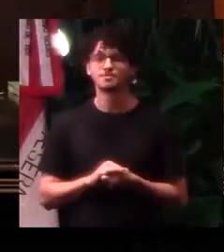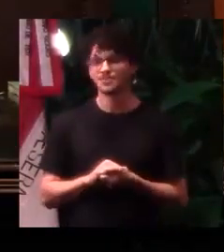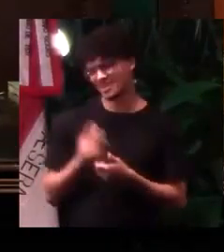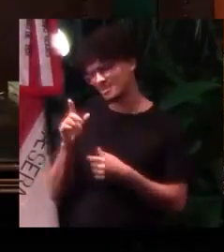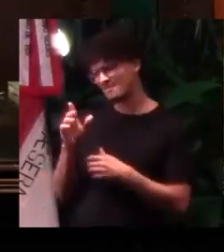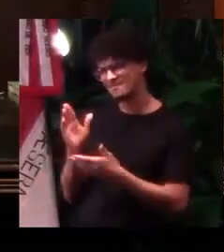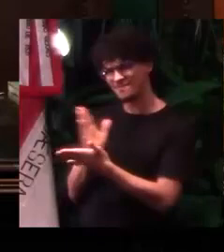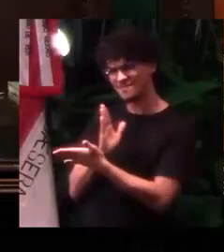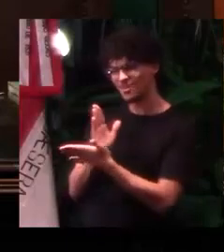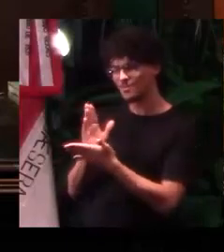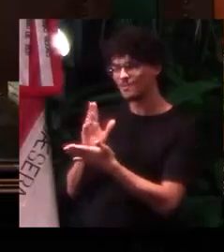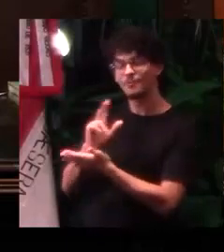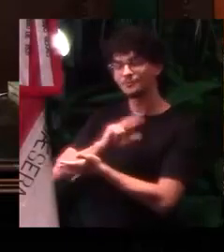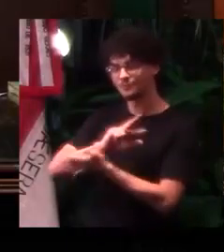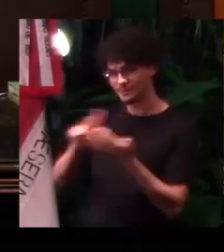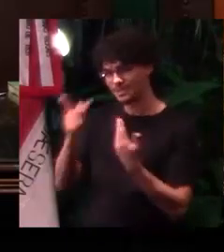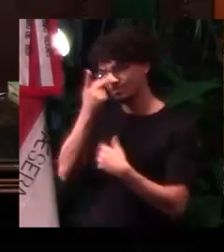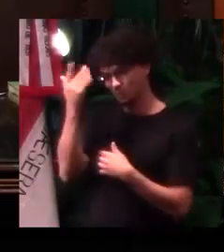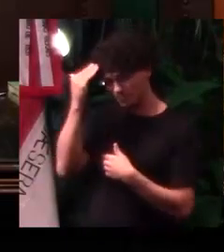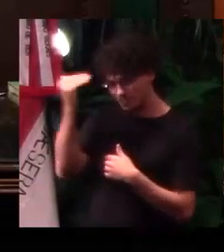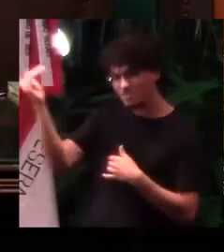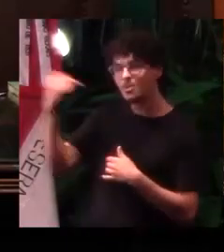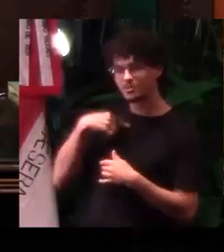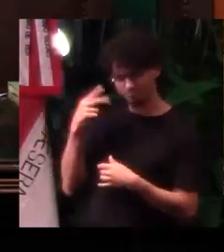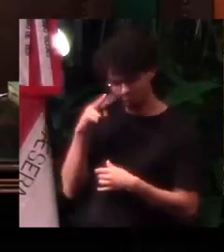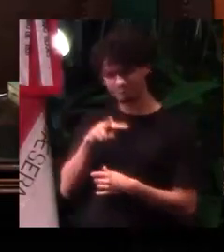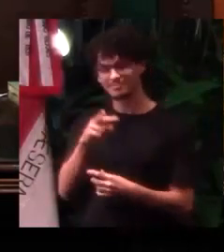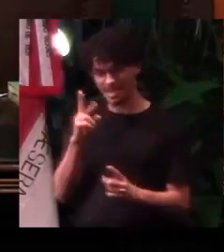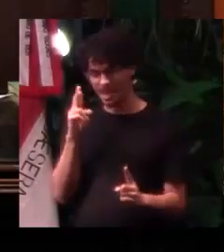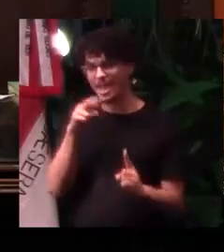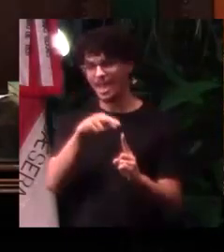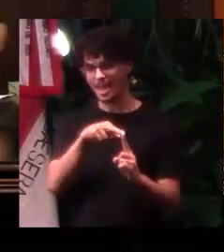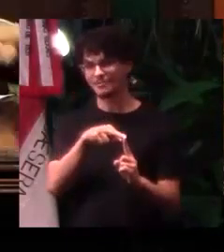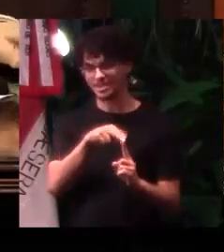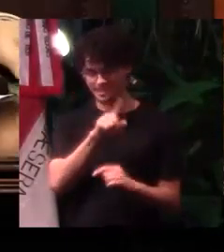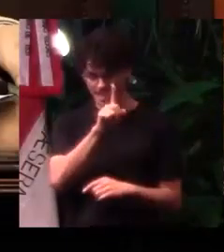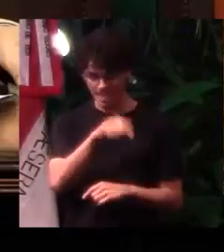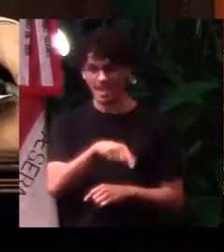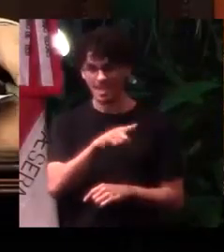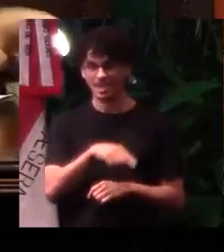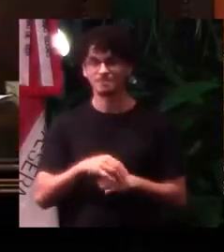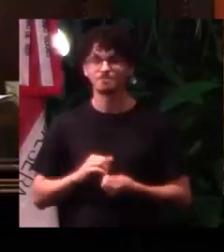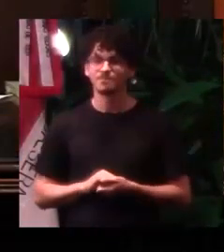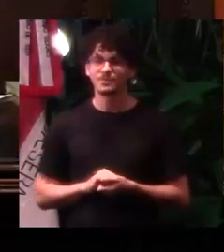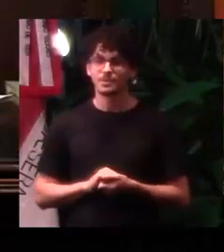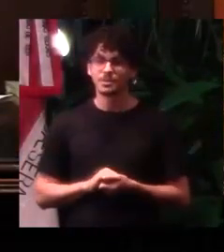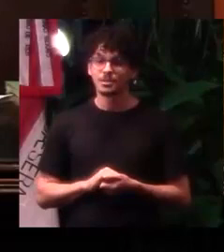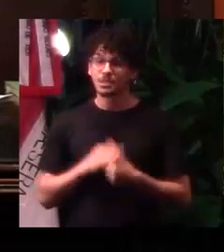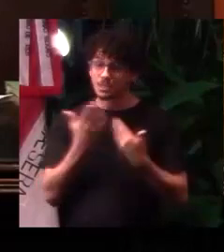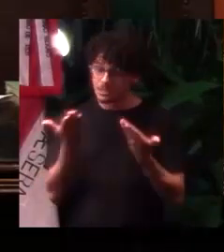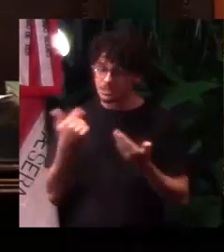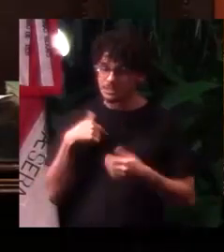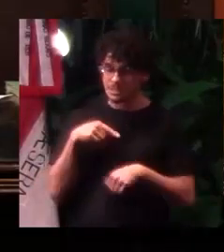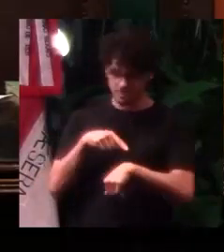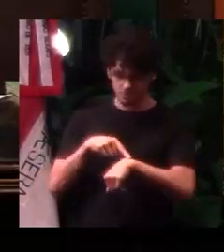reconhecem essa impossibilidade de dizê-lo. E eu, nesses minutos